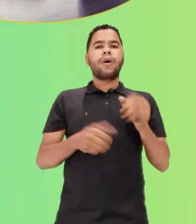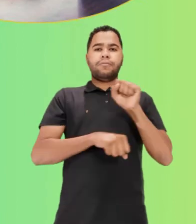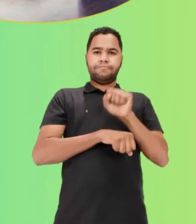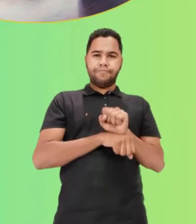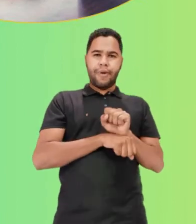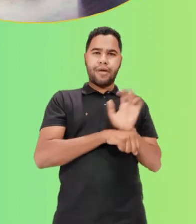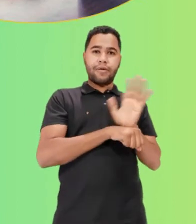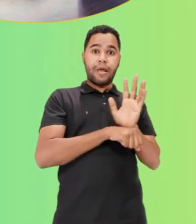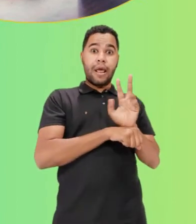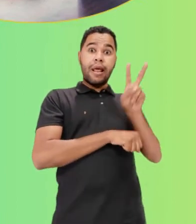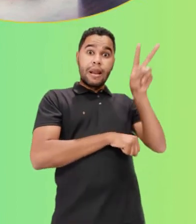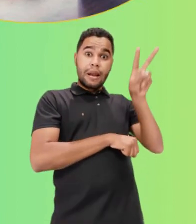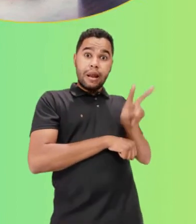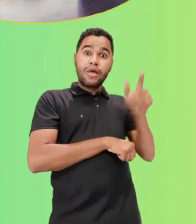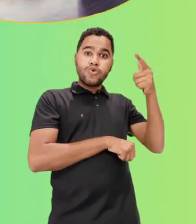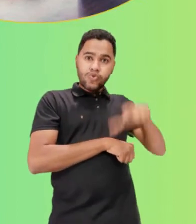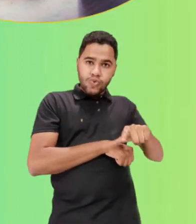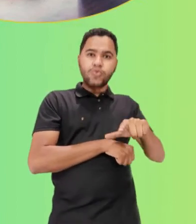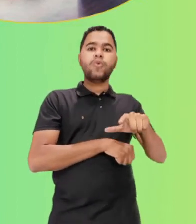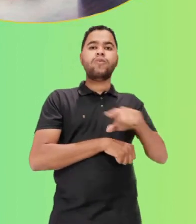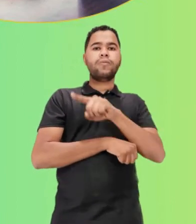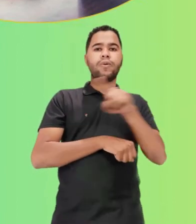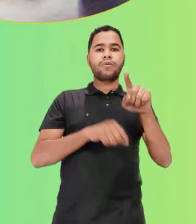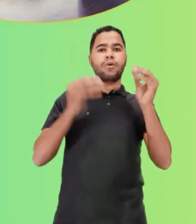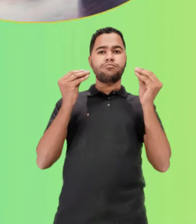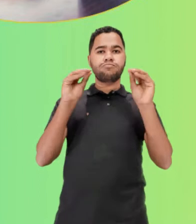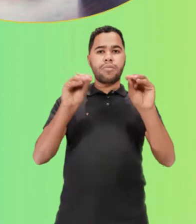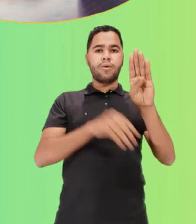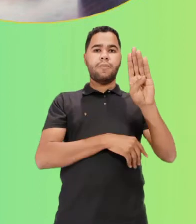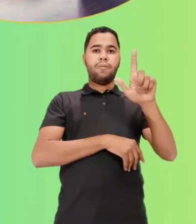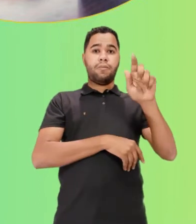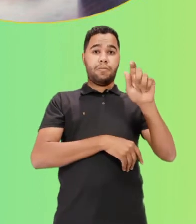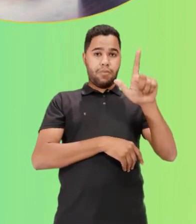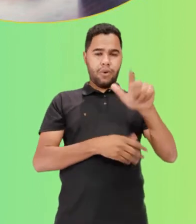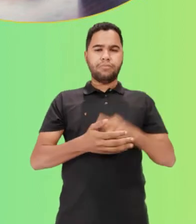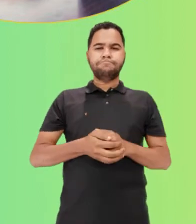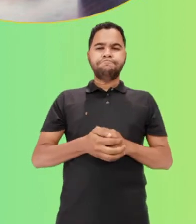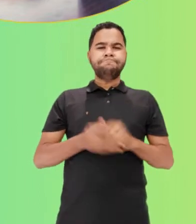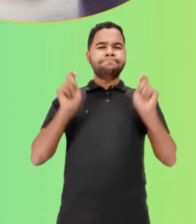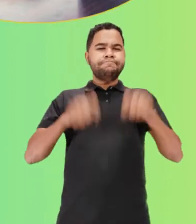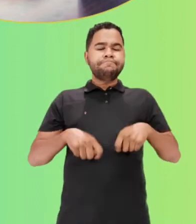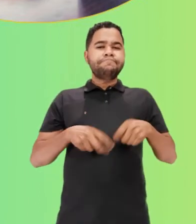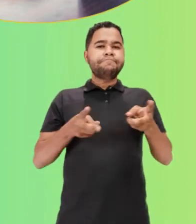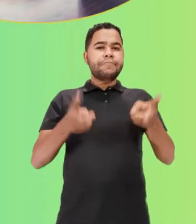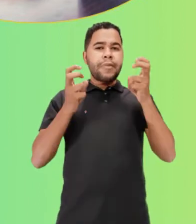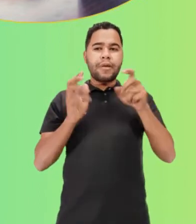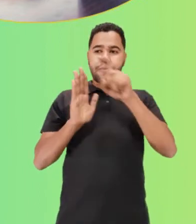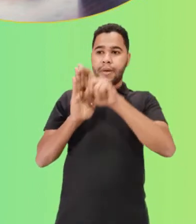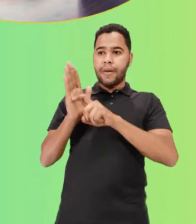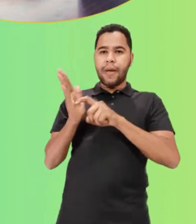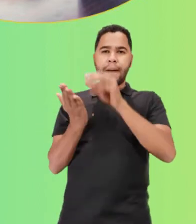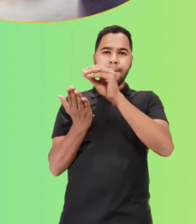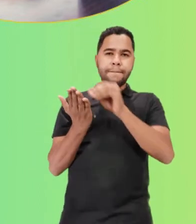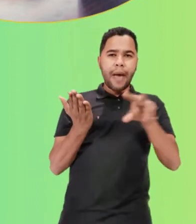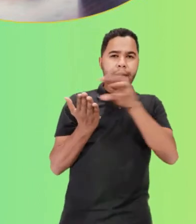este vídeo e leia o mesmo exemplo já retextualizado para ser publicado no blog. Podemos perceber que o processo de